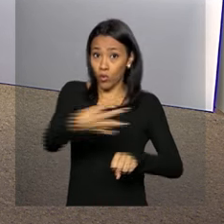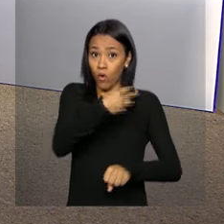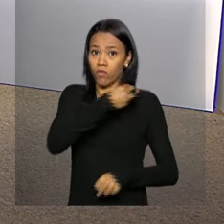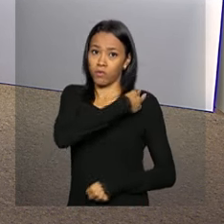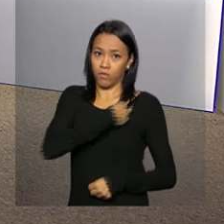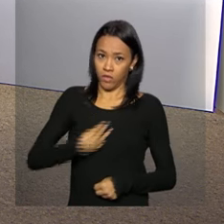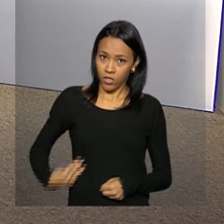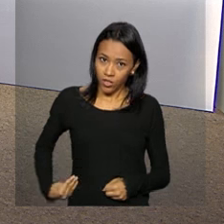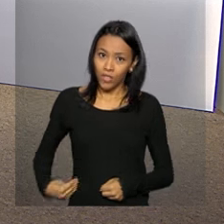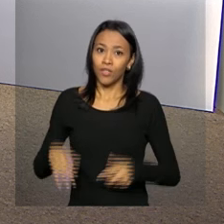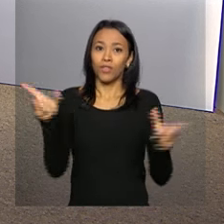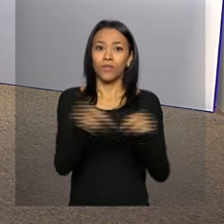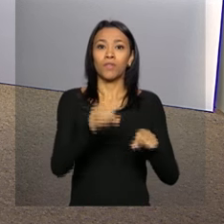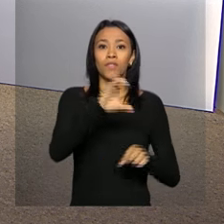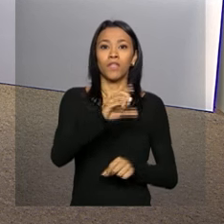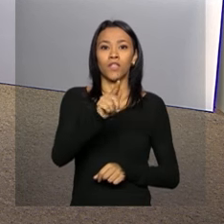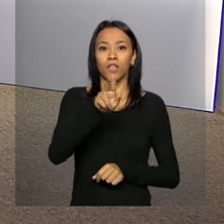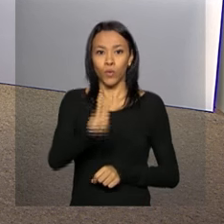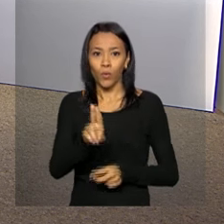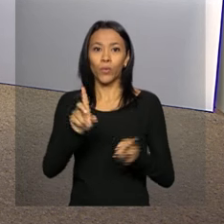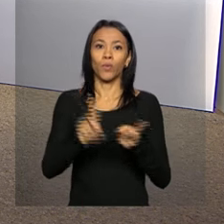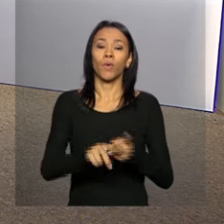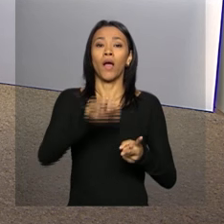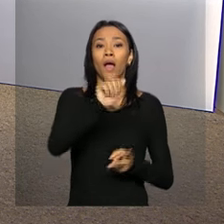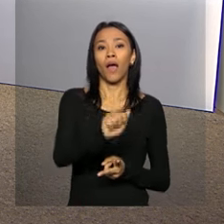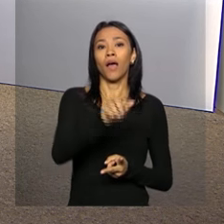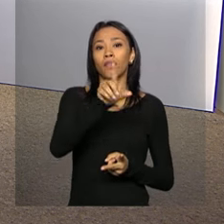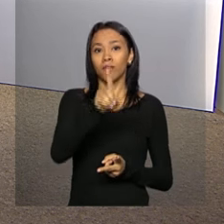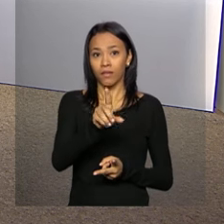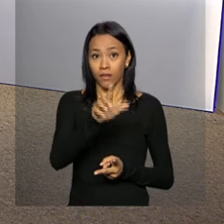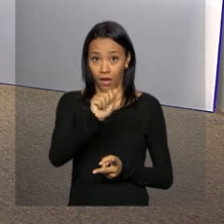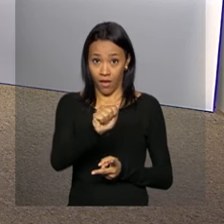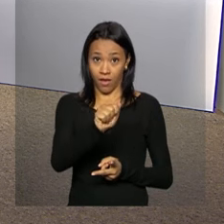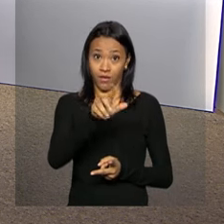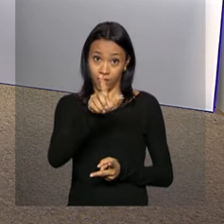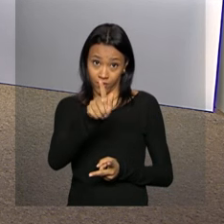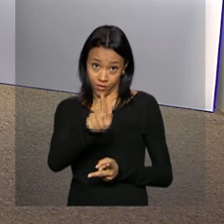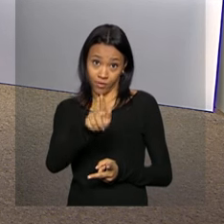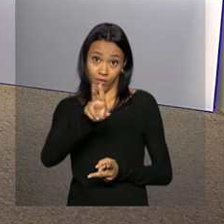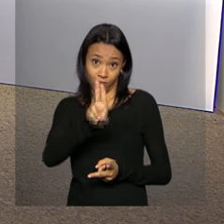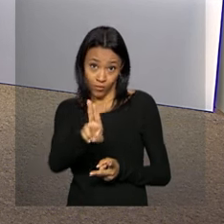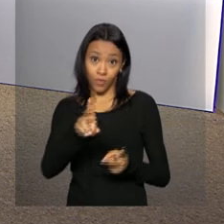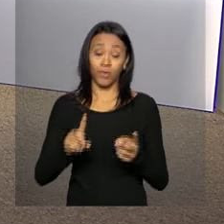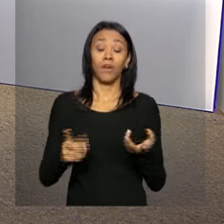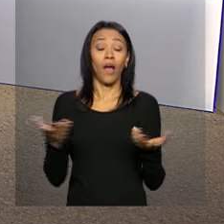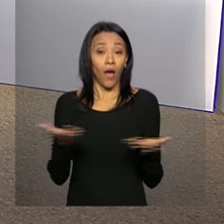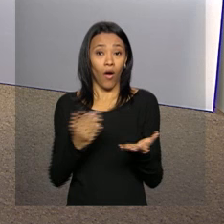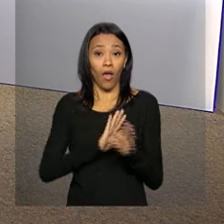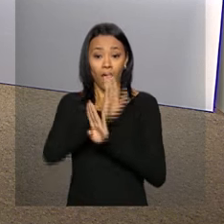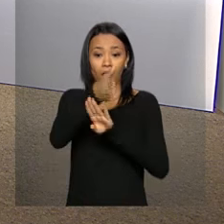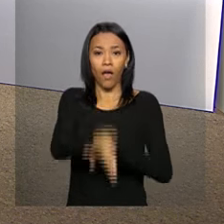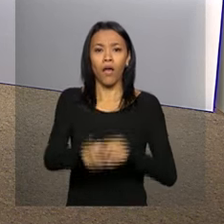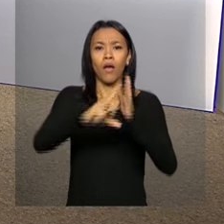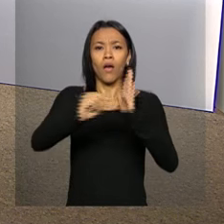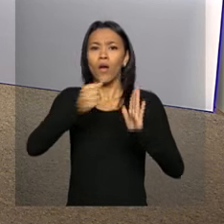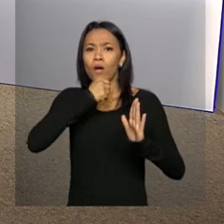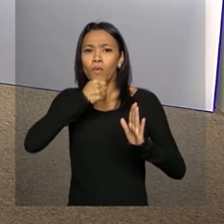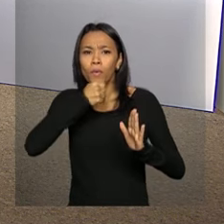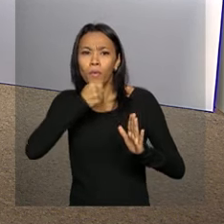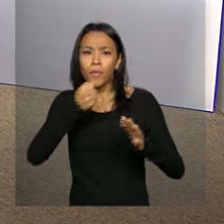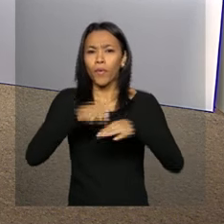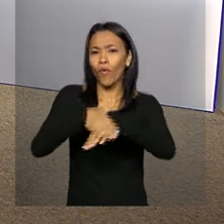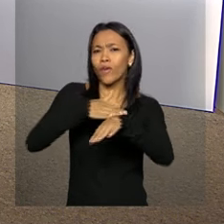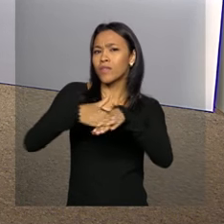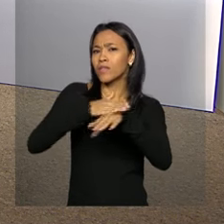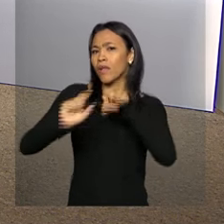da Controladoria Geral da União e da Advocacia Geral da União. Nós vamos ao vivo ao Palácio do Planalto conversar com o repórter